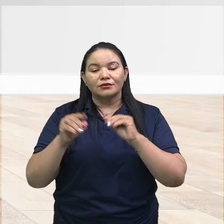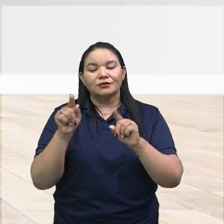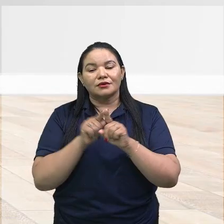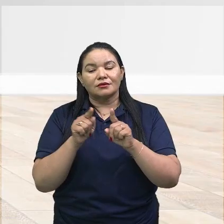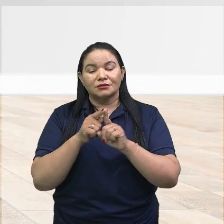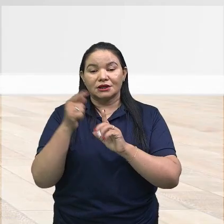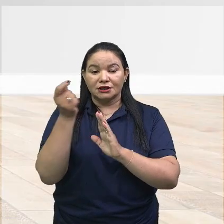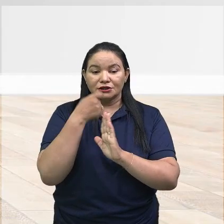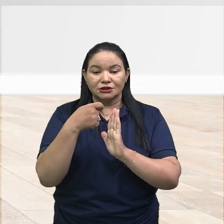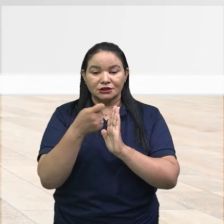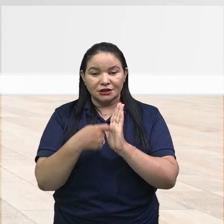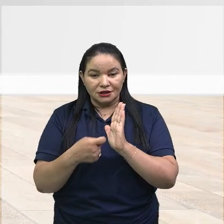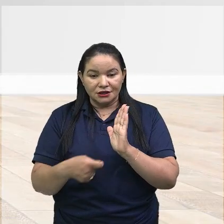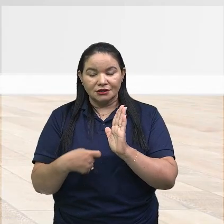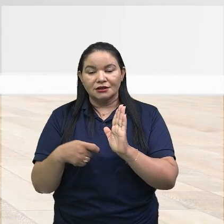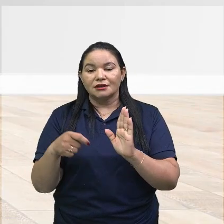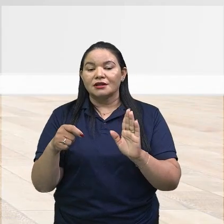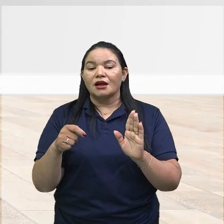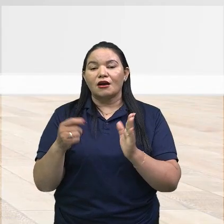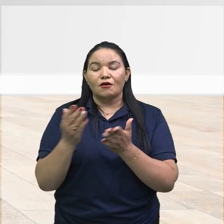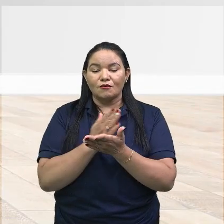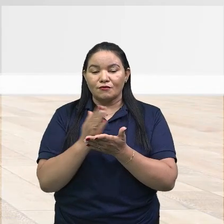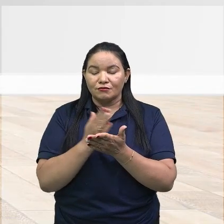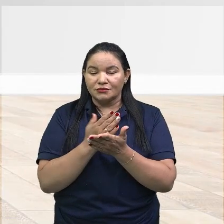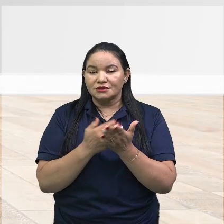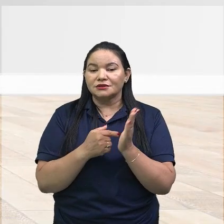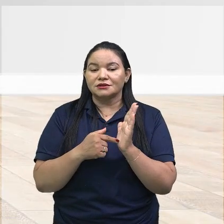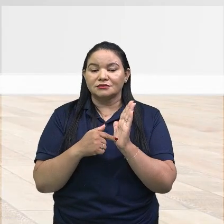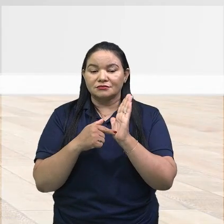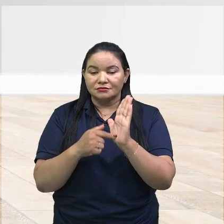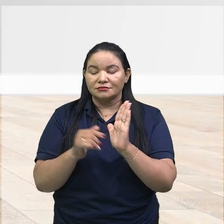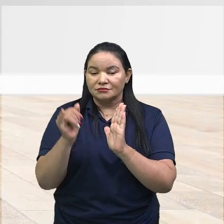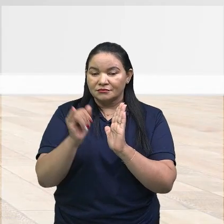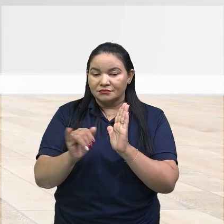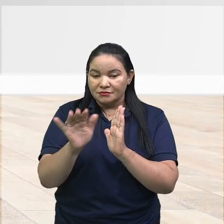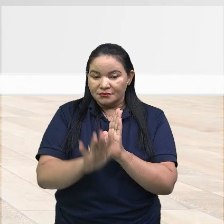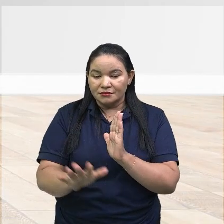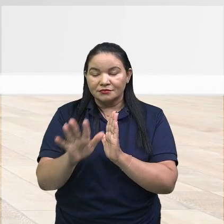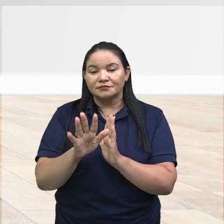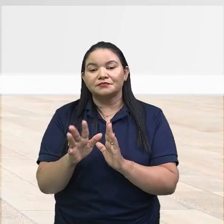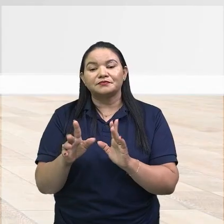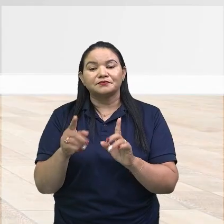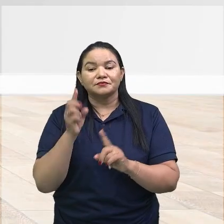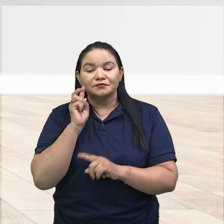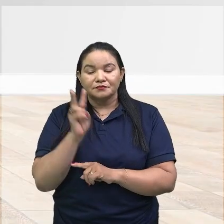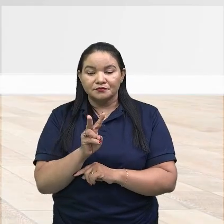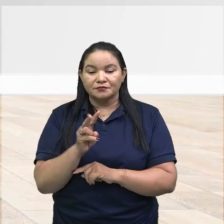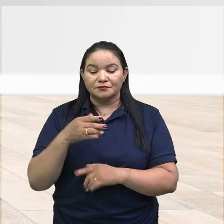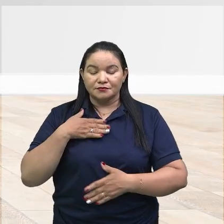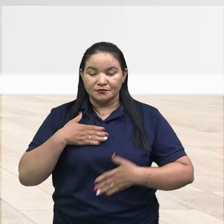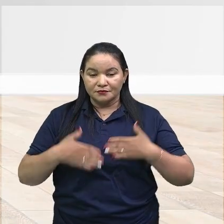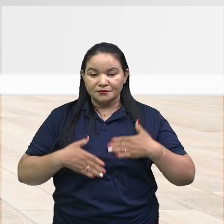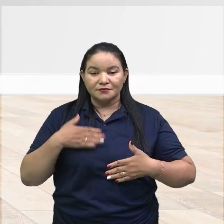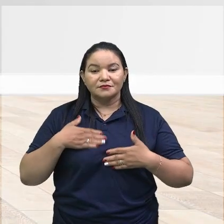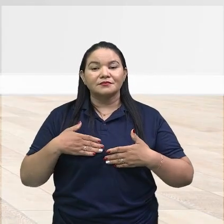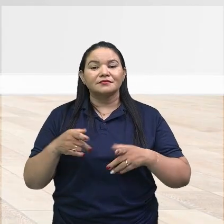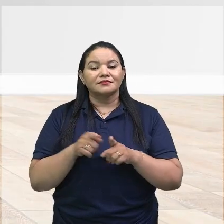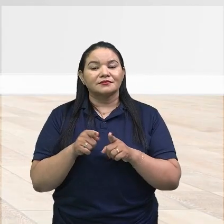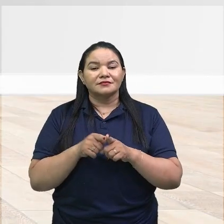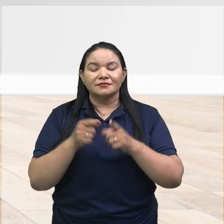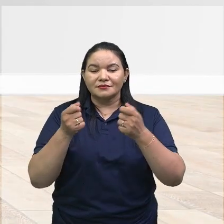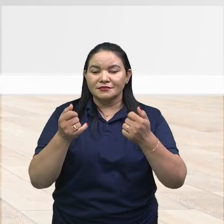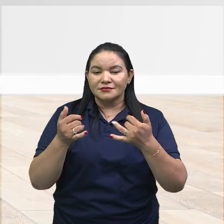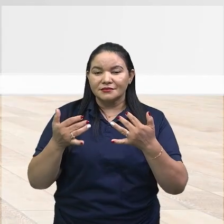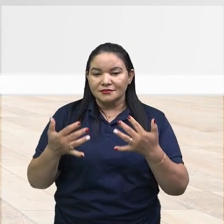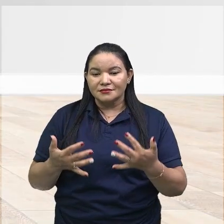a escrita, a gente trouxe algumas imagens para vocês, a gente já viu que o nosso corpo, o nosso gestual fala. Então, olha quantas formas